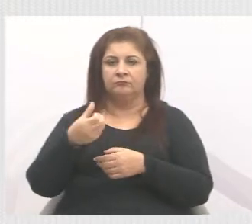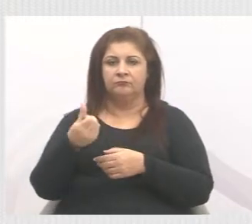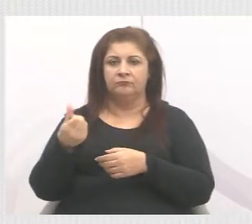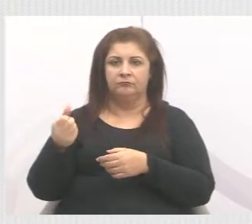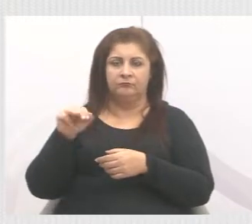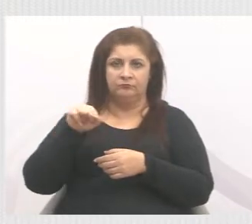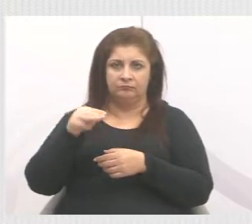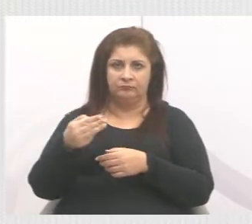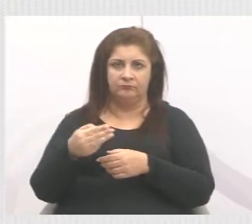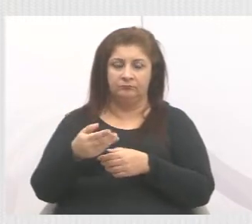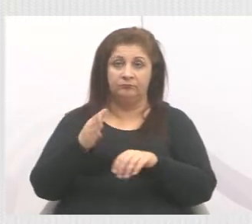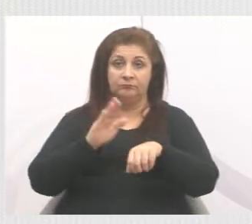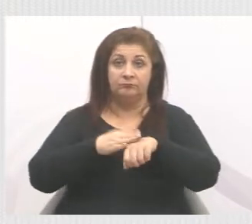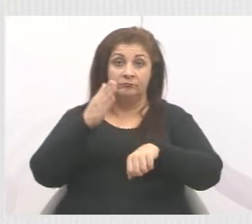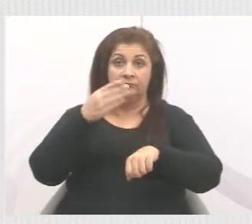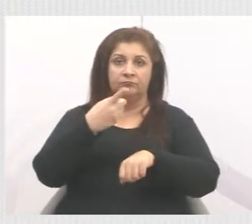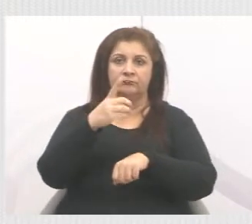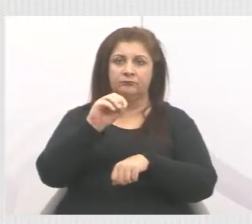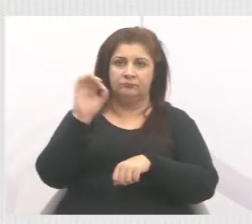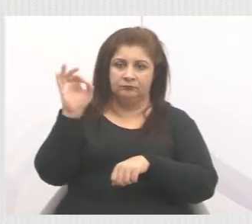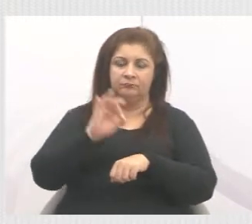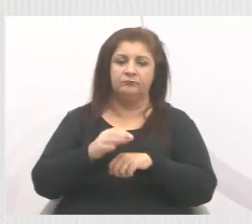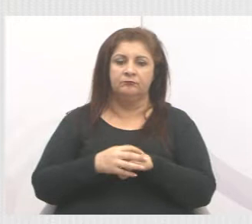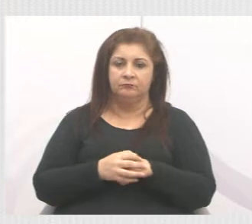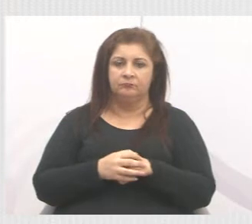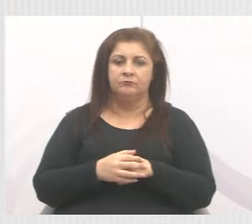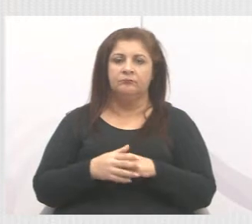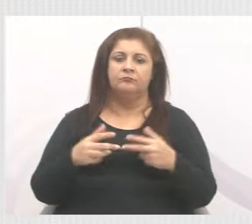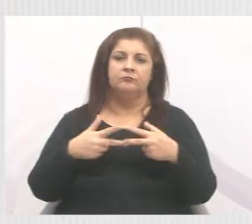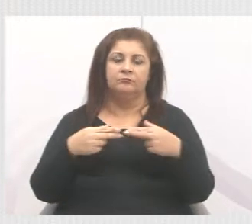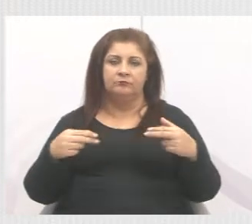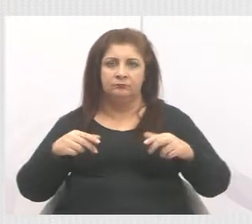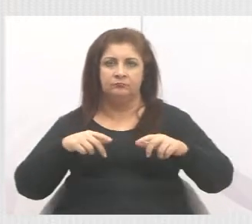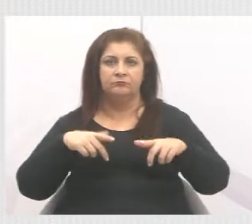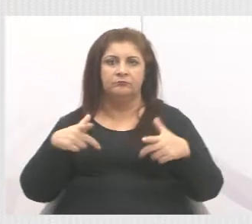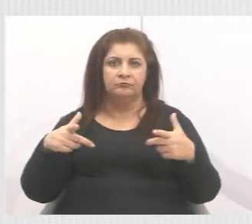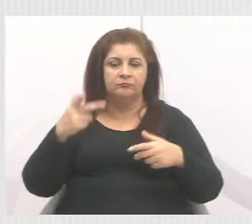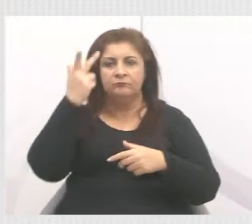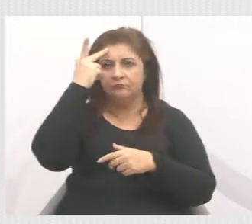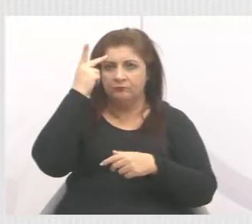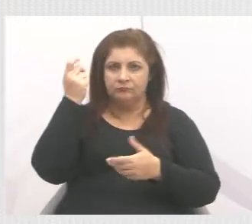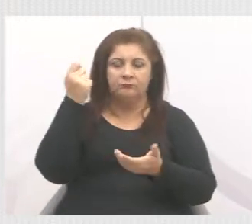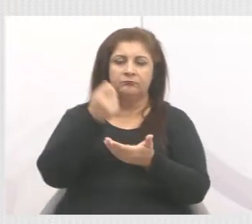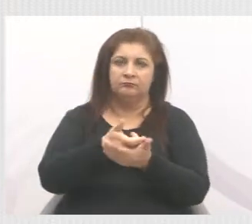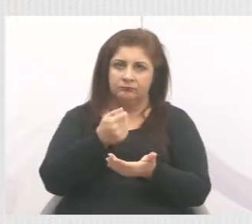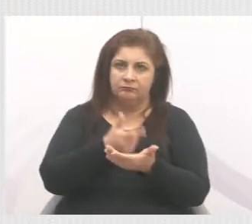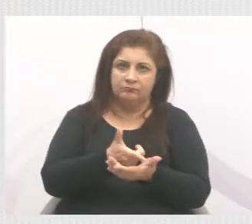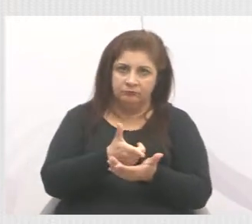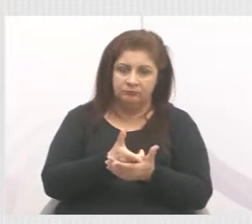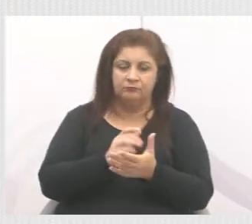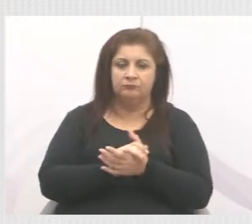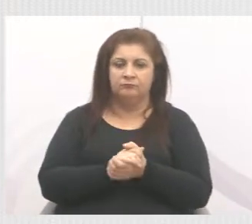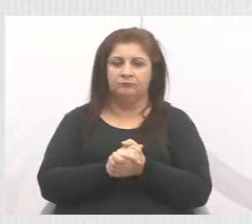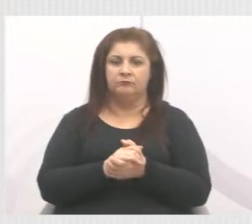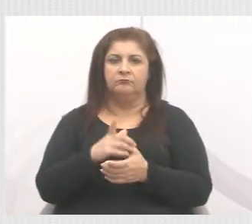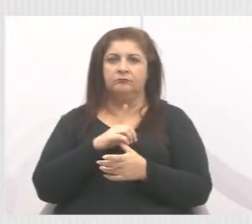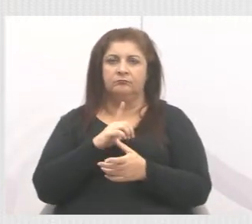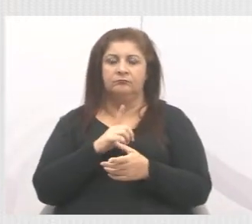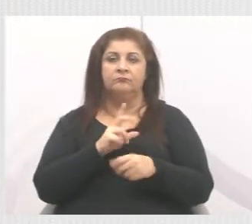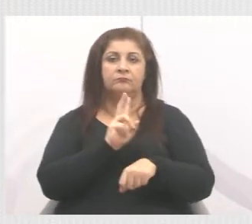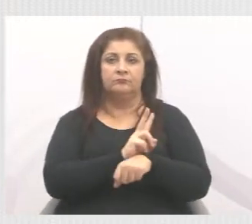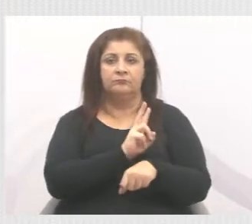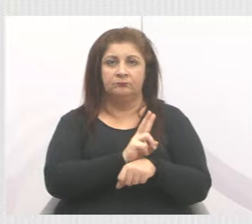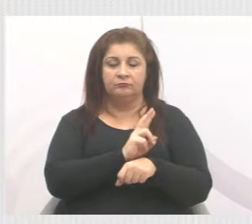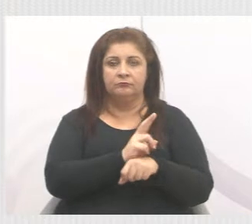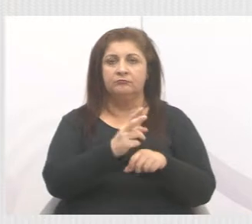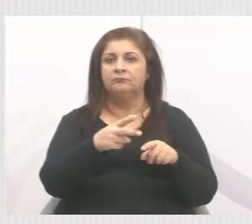está falando, dentre as ações rotineiras de prestação de serviço da Secretaria de Saúde, onde estão inclusos a manutenção